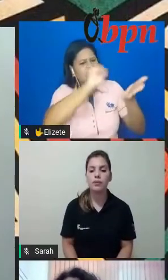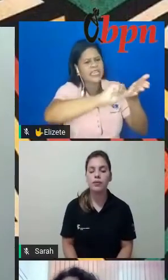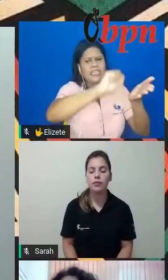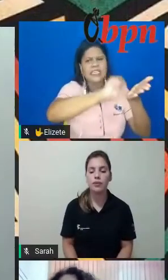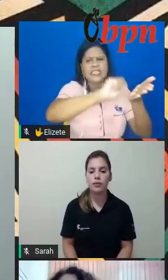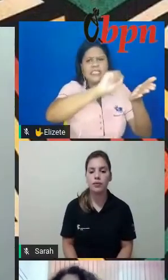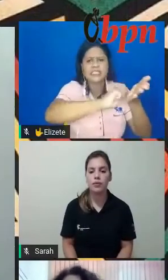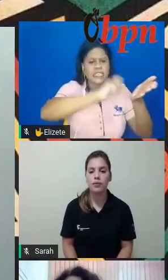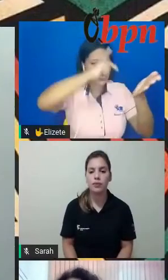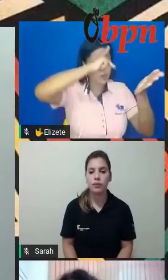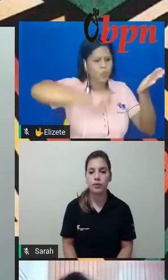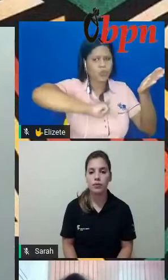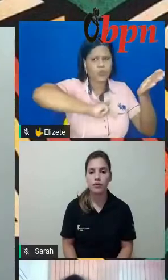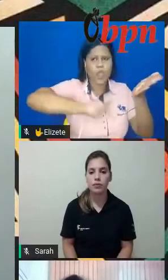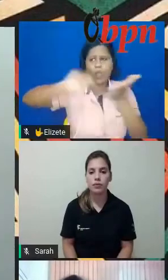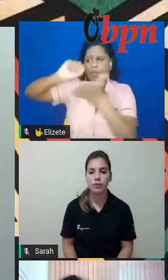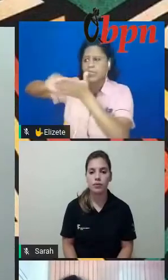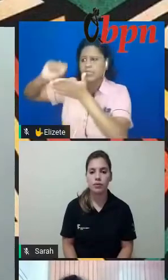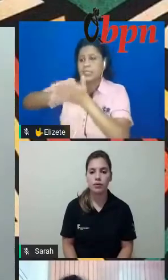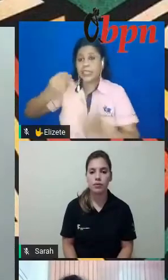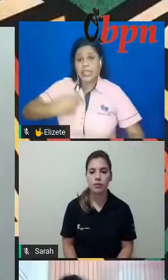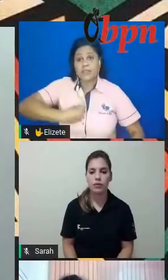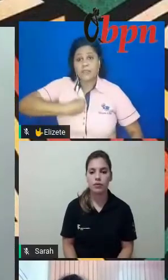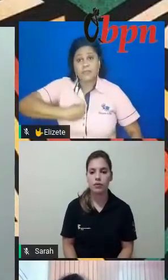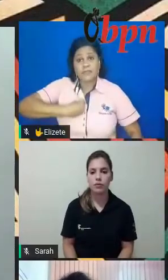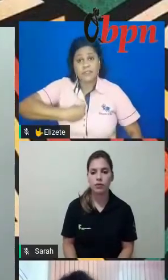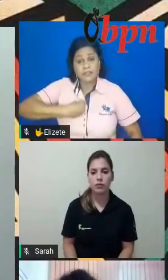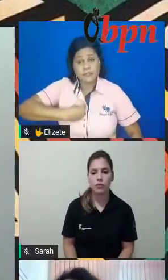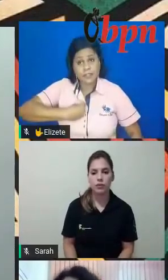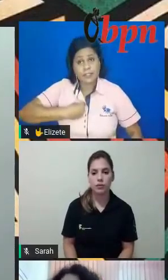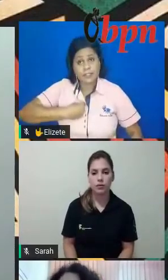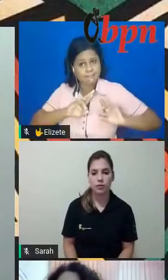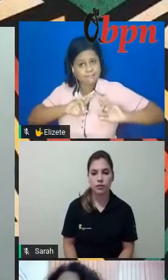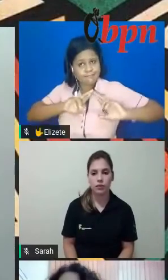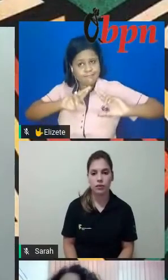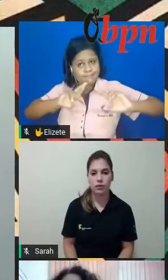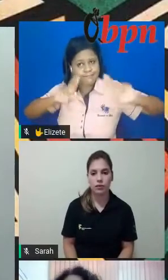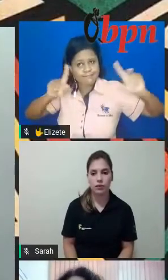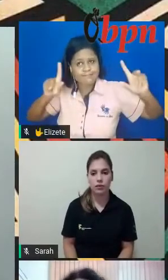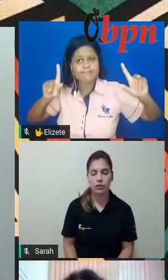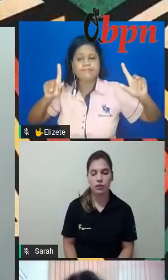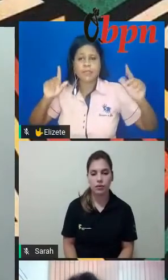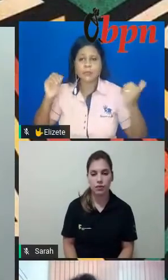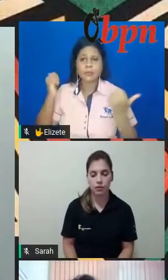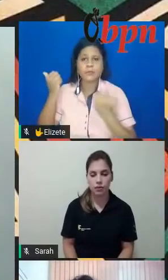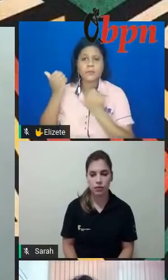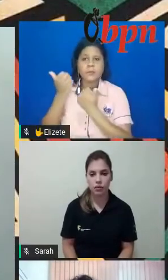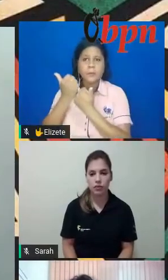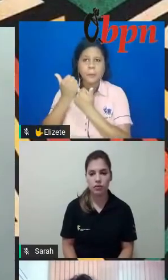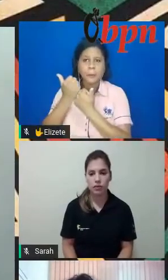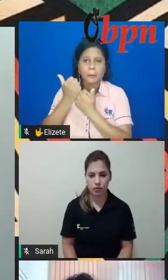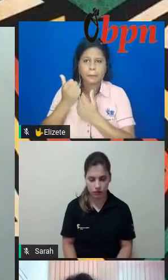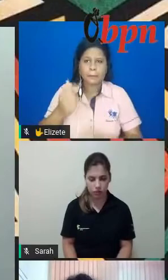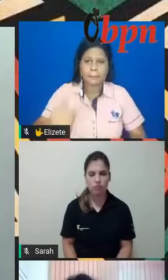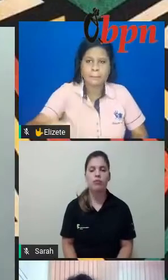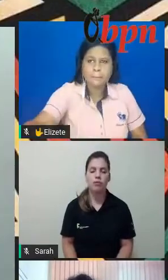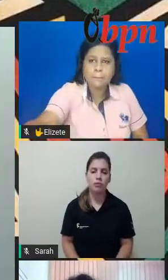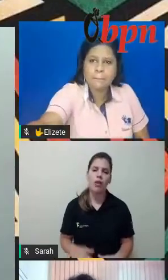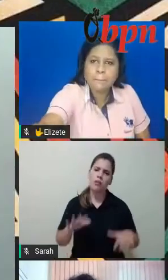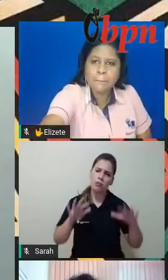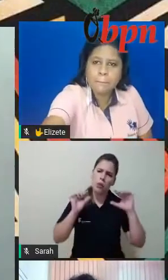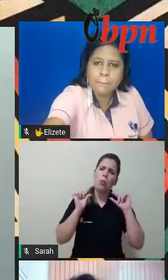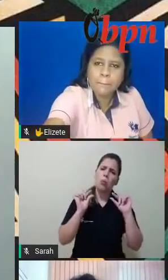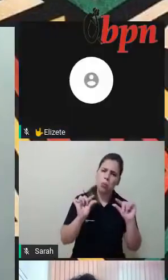a escrevivência. Até certo momento, há uma confluência da escrita de si com